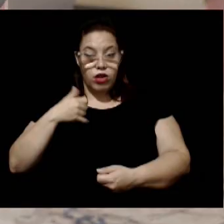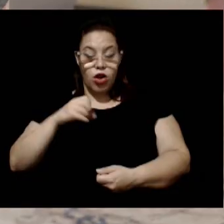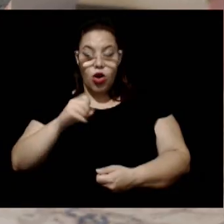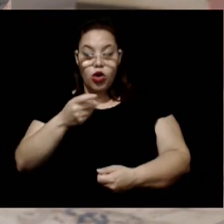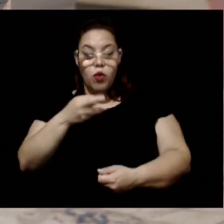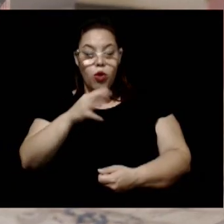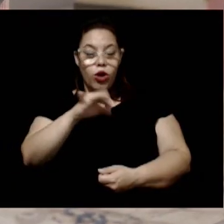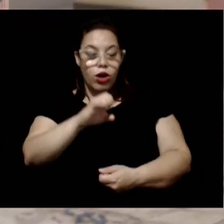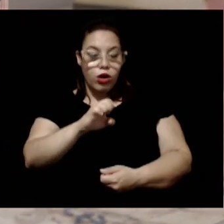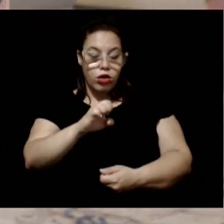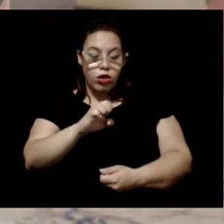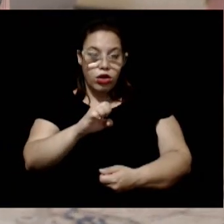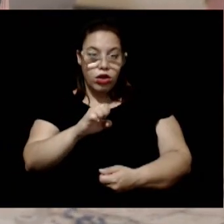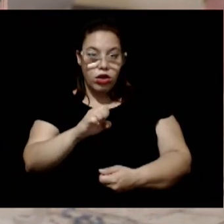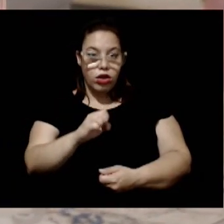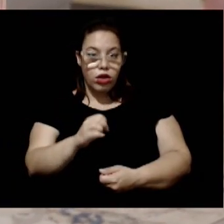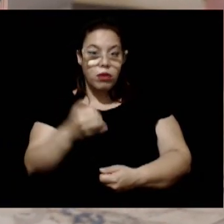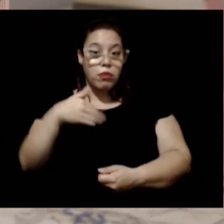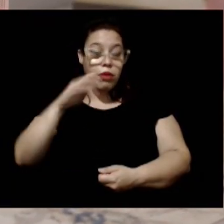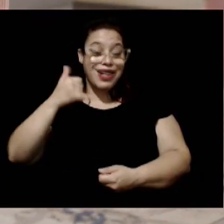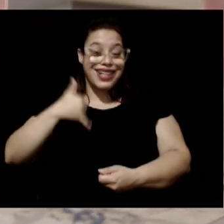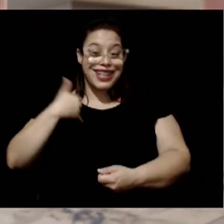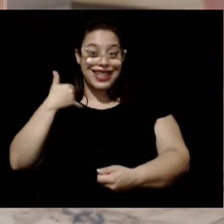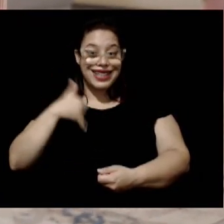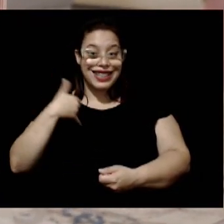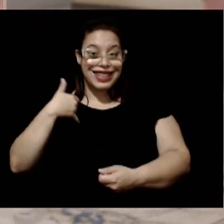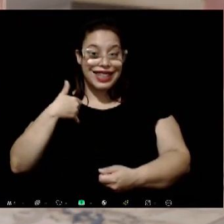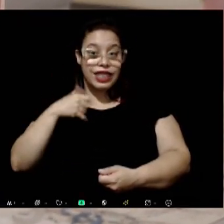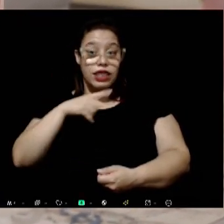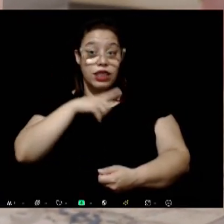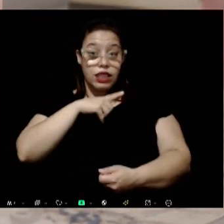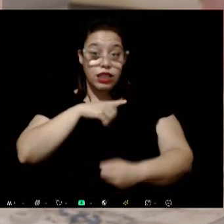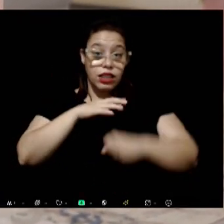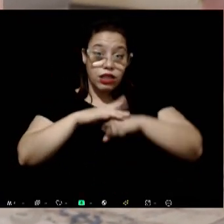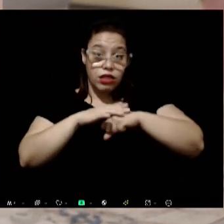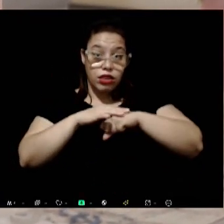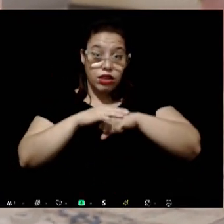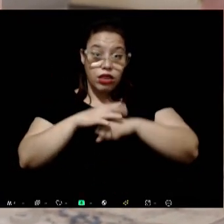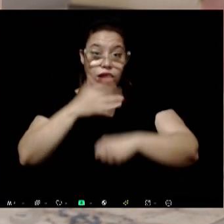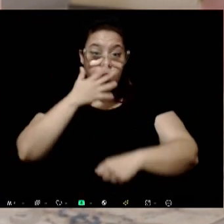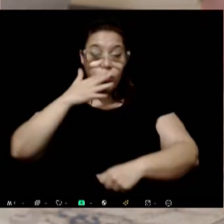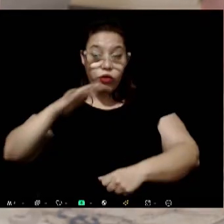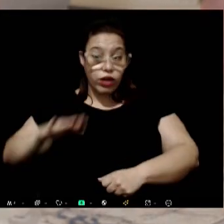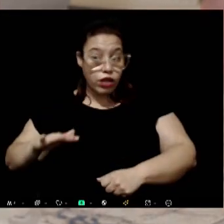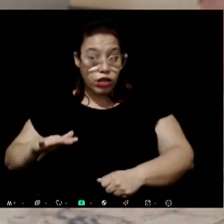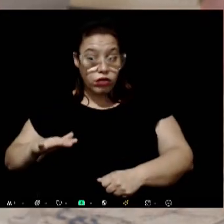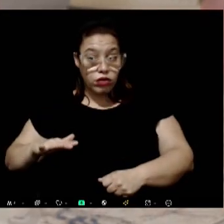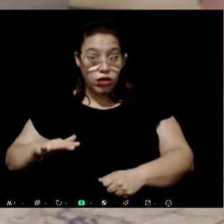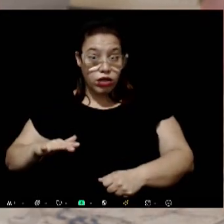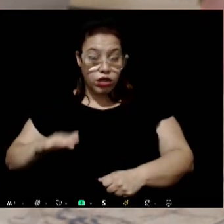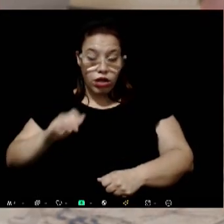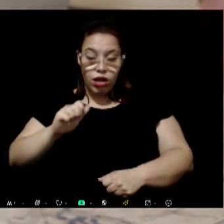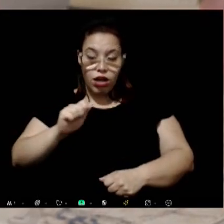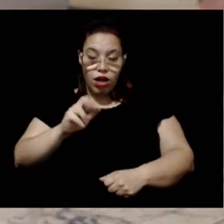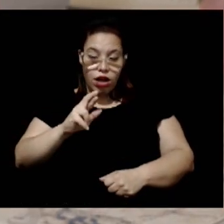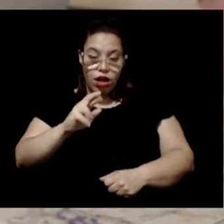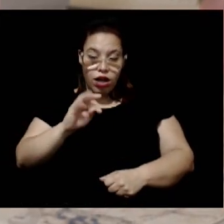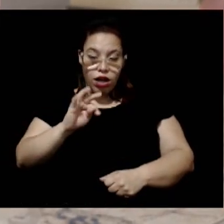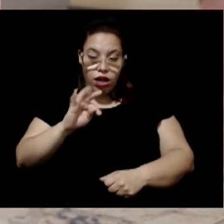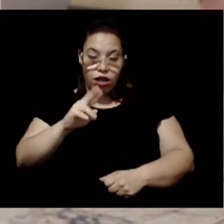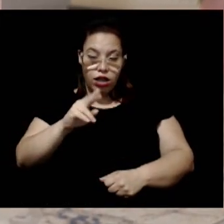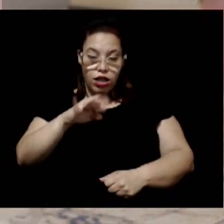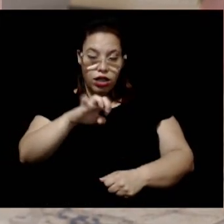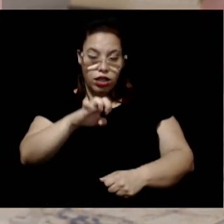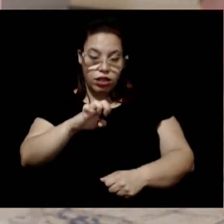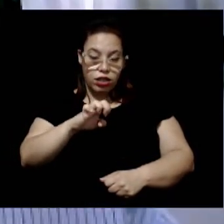pessoas de mais idade. Mas nós temos as doenças reumáticas da infância. A artrite idiopática juvenil, a febre reumática,